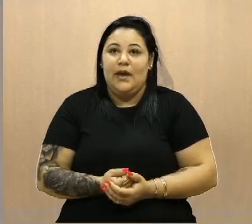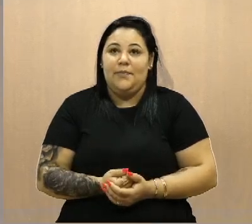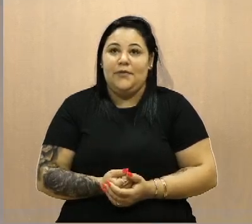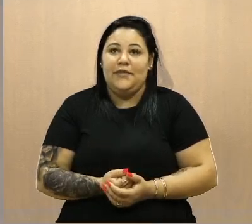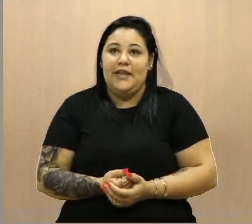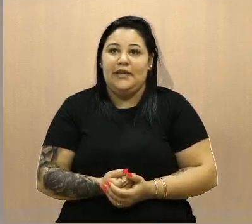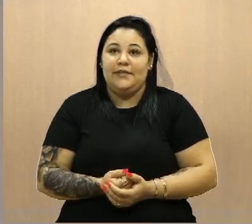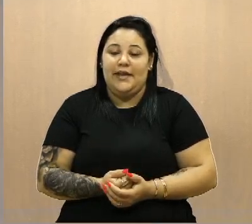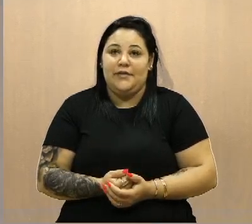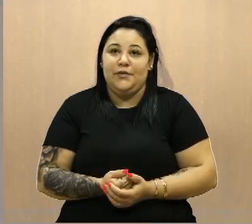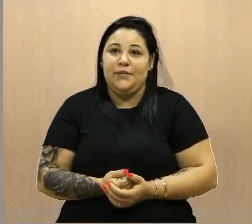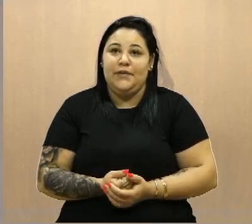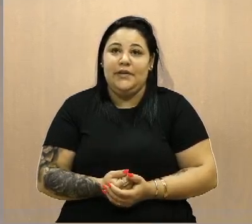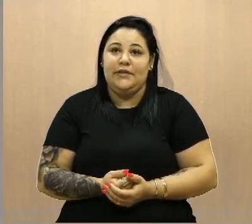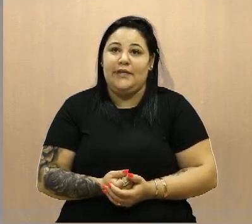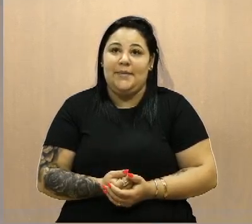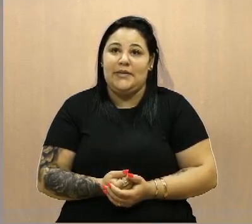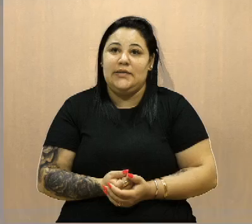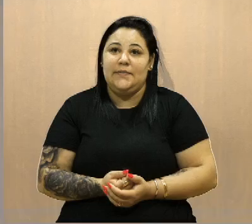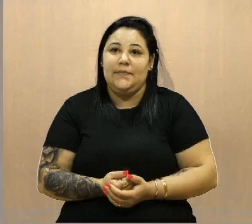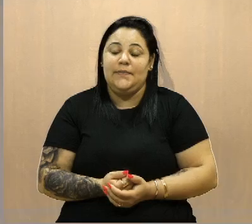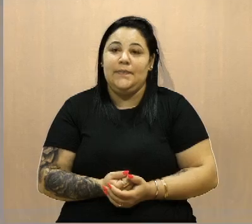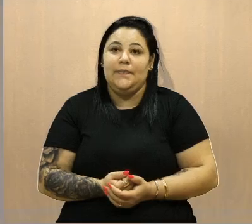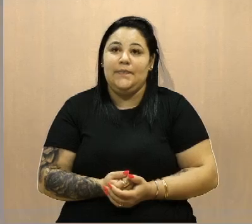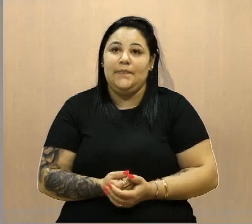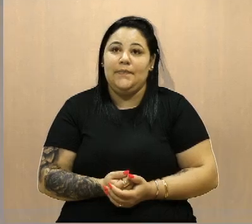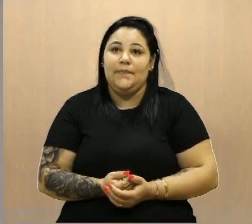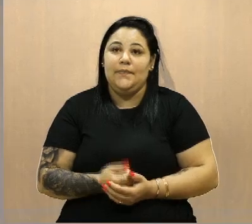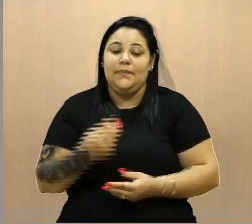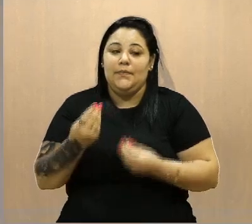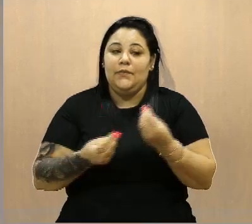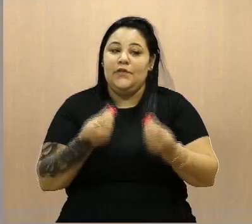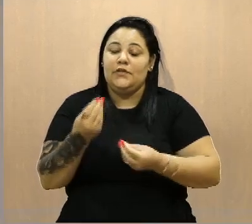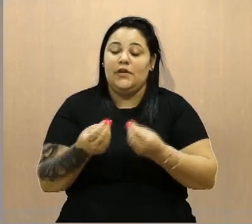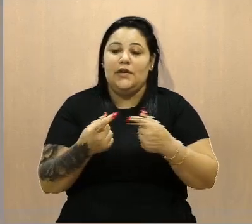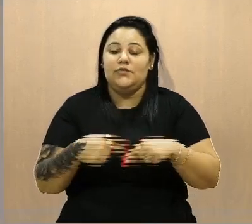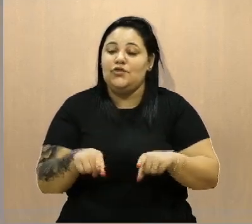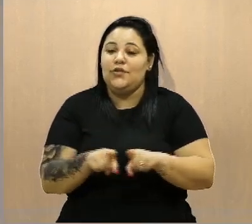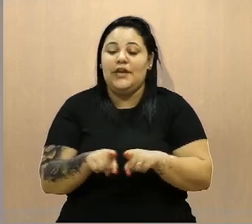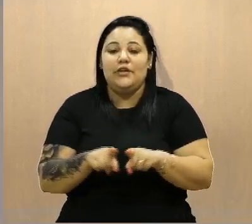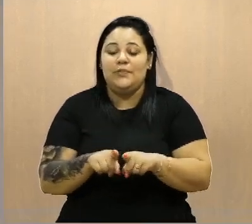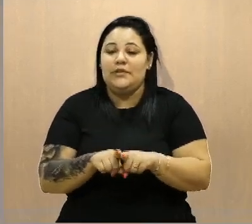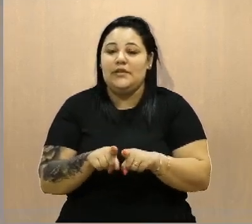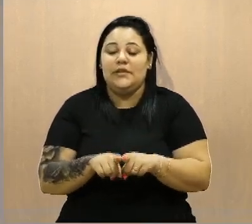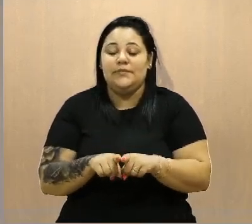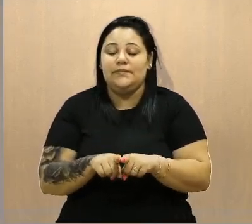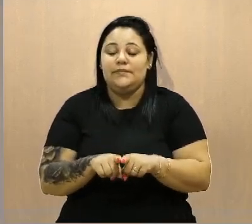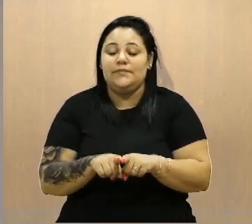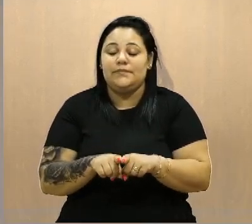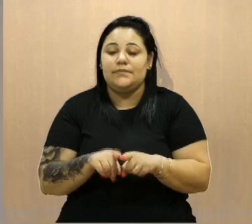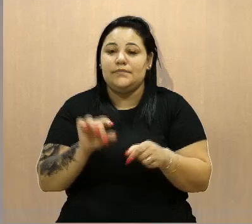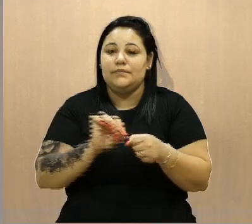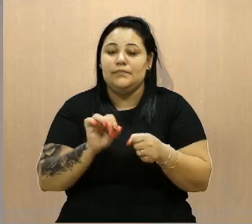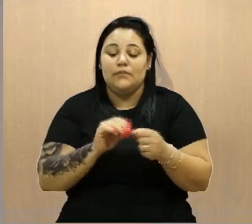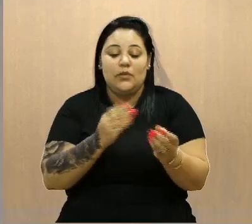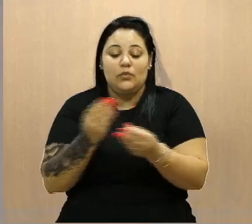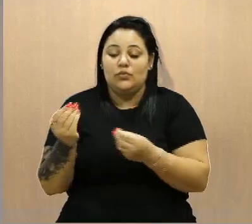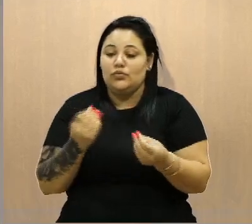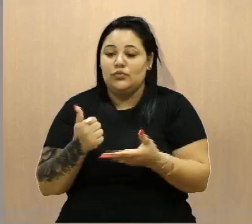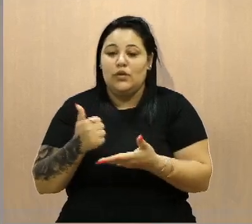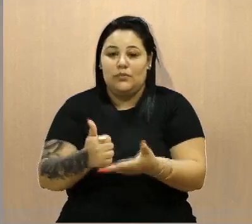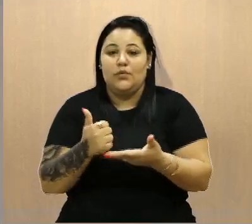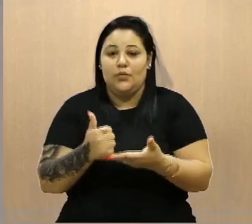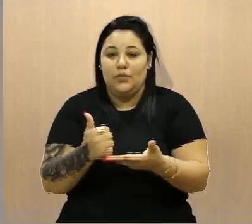mas também, como vereador, não deixou de ser uma das pessoas ponderada, que fez grandes contribuições para a